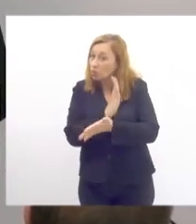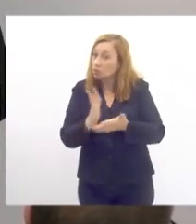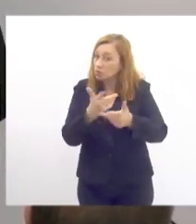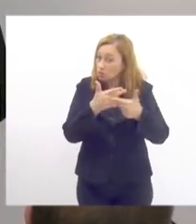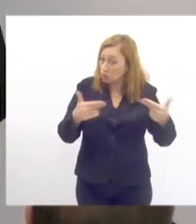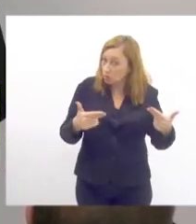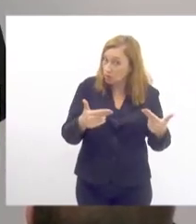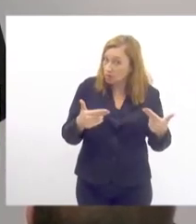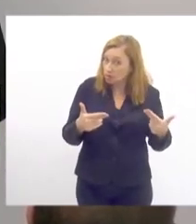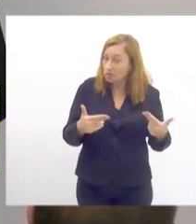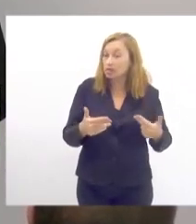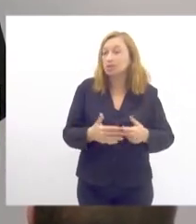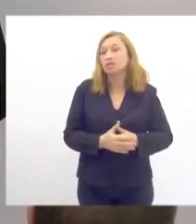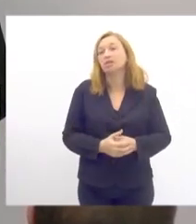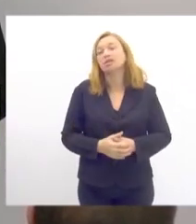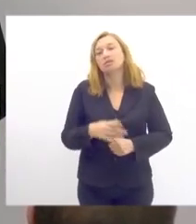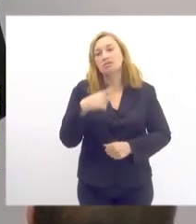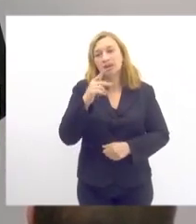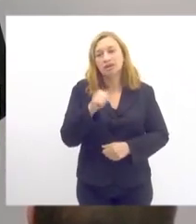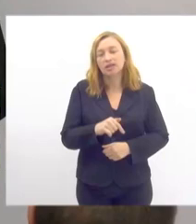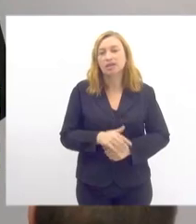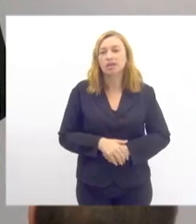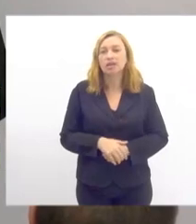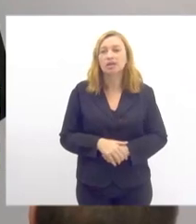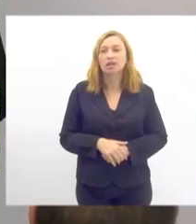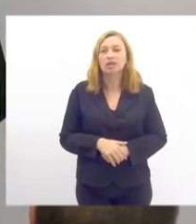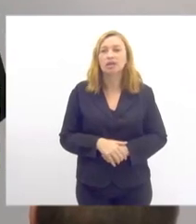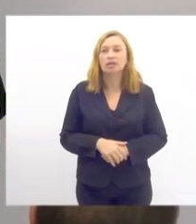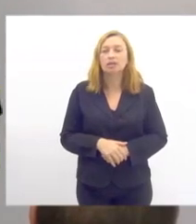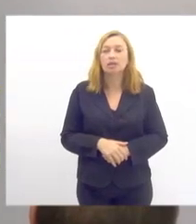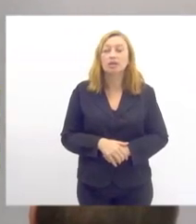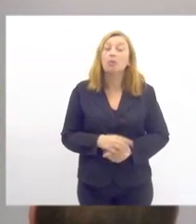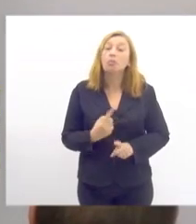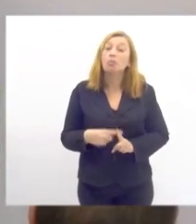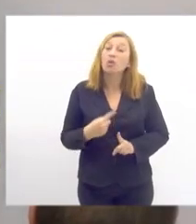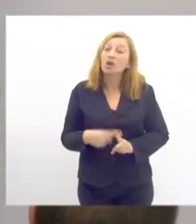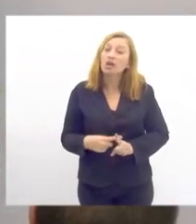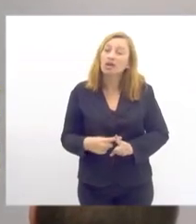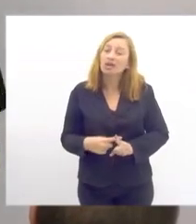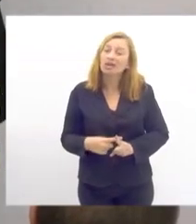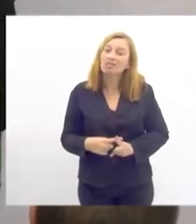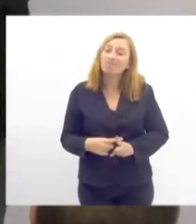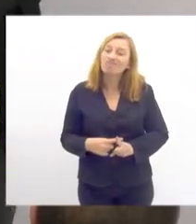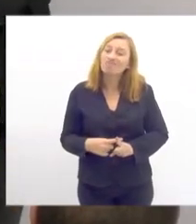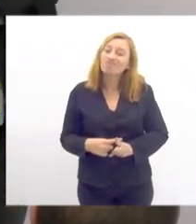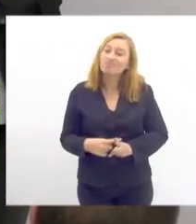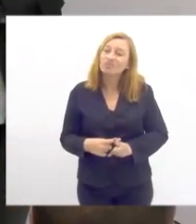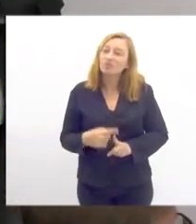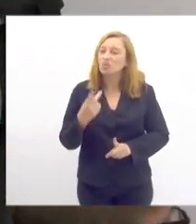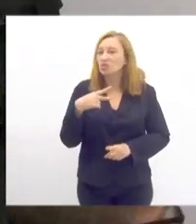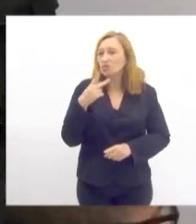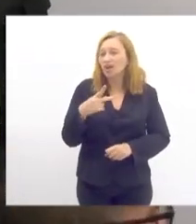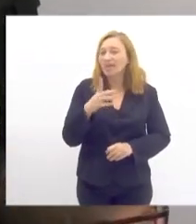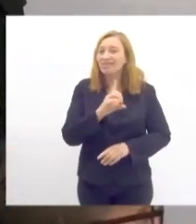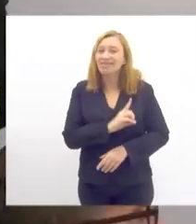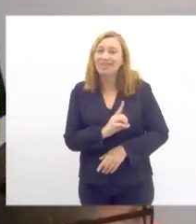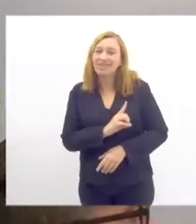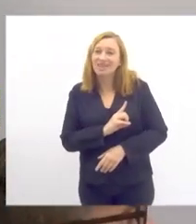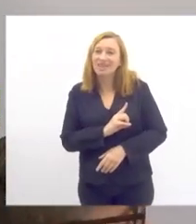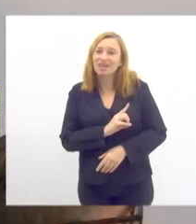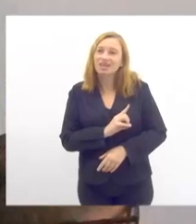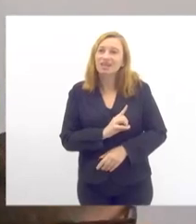várias coisas que foi falado aqui, porque a gente, quando fala do Detran, a gente fala